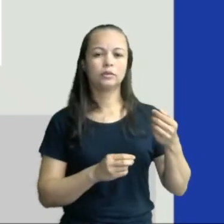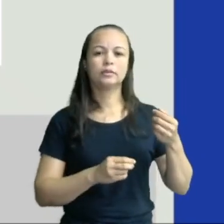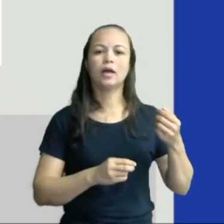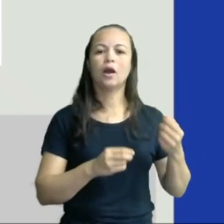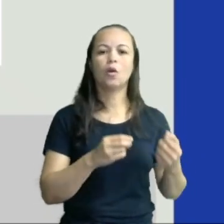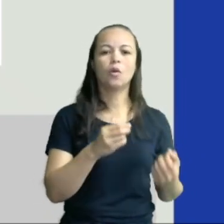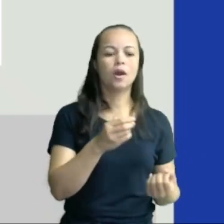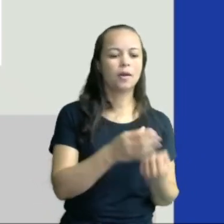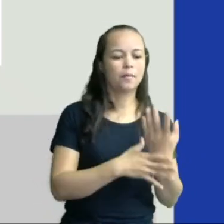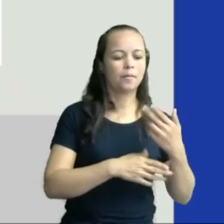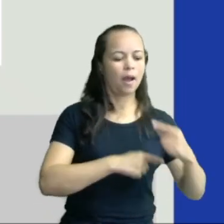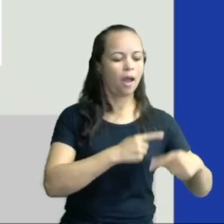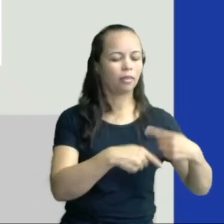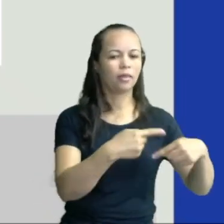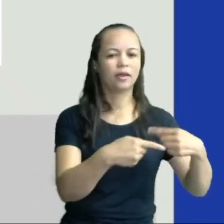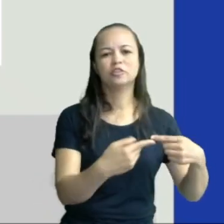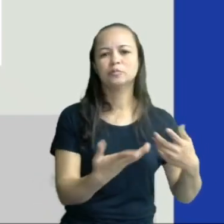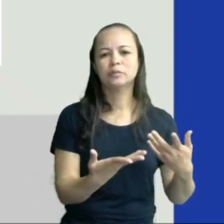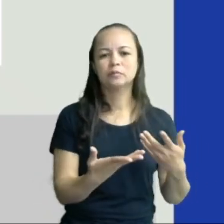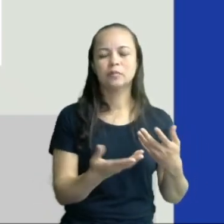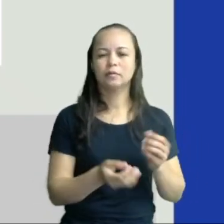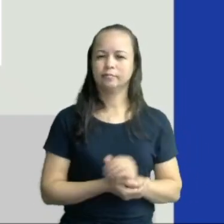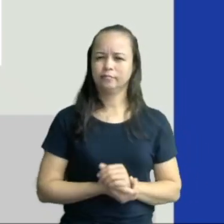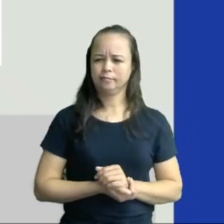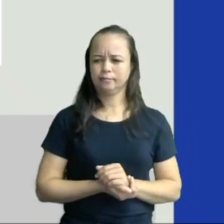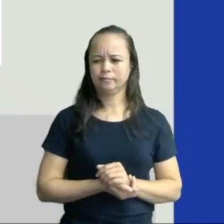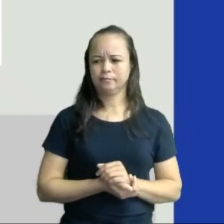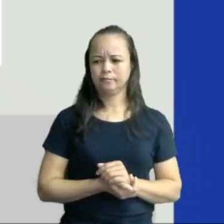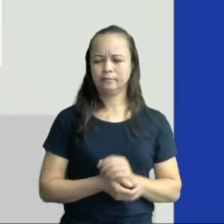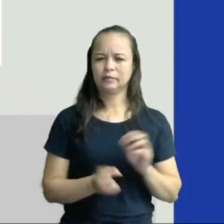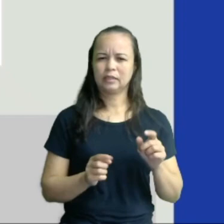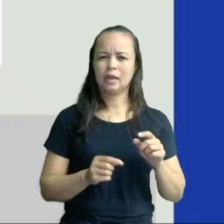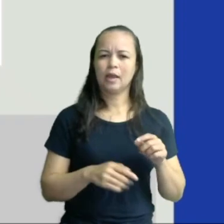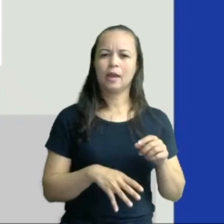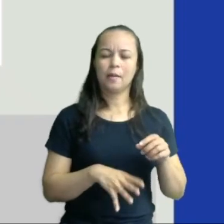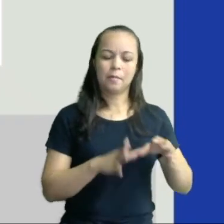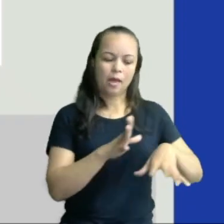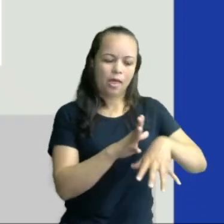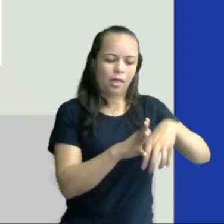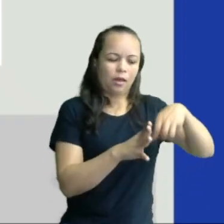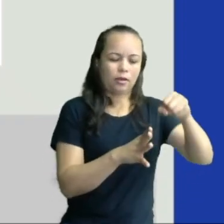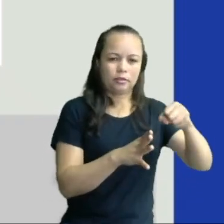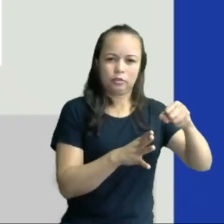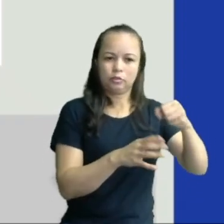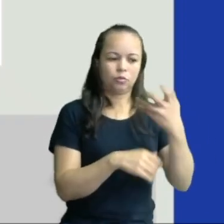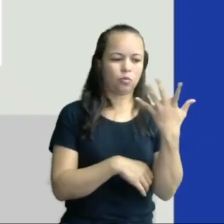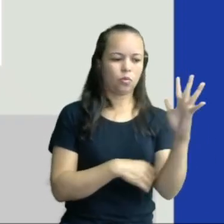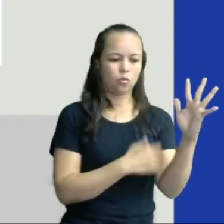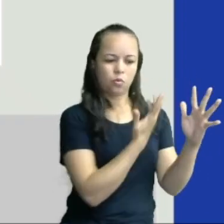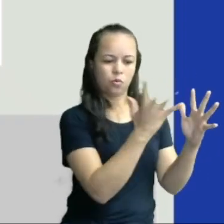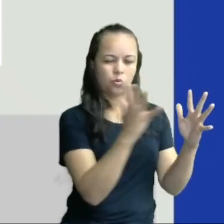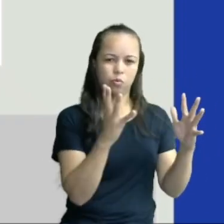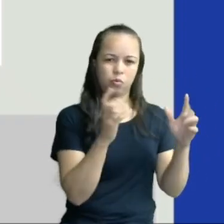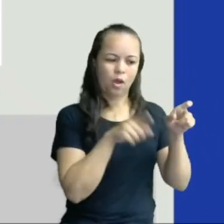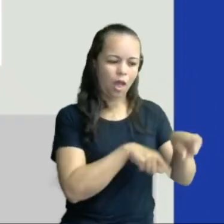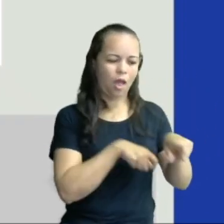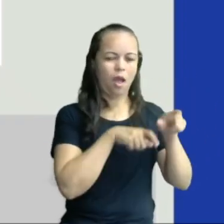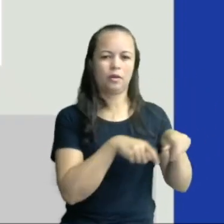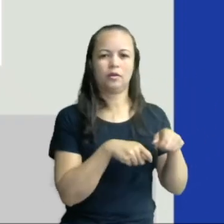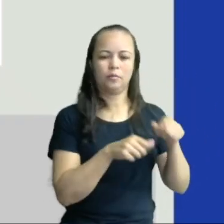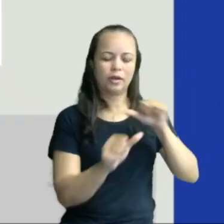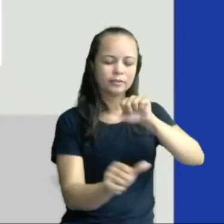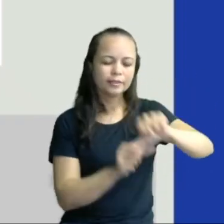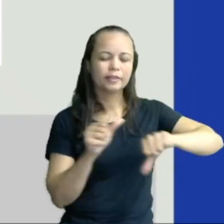matérias-primas? Quem sabe dizer? Materiais retirados da natureza ou produzidos no meio rural para